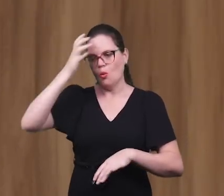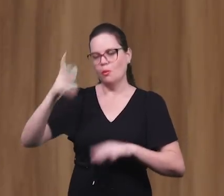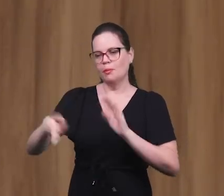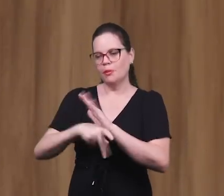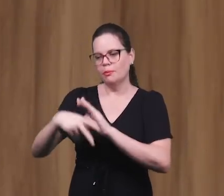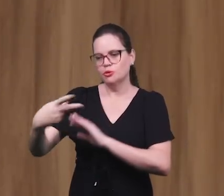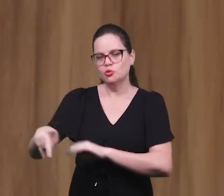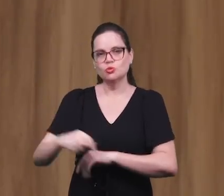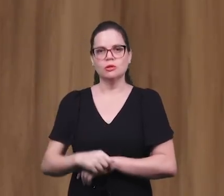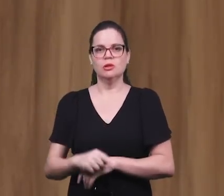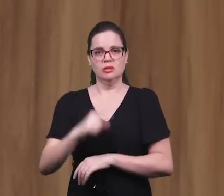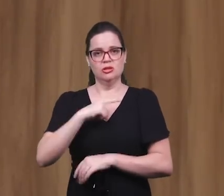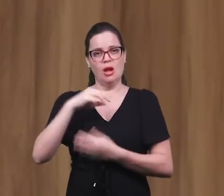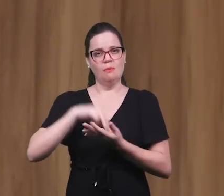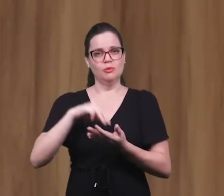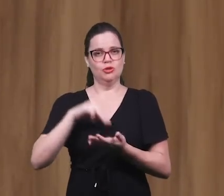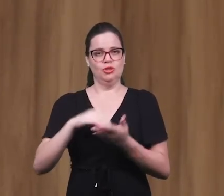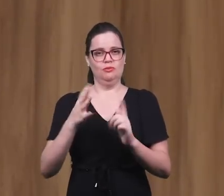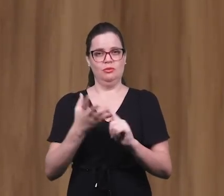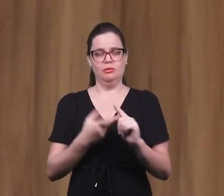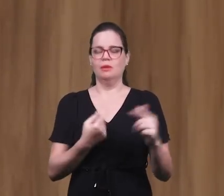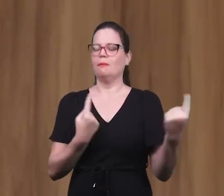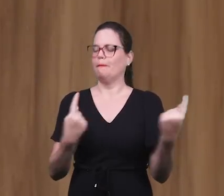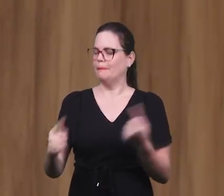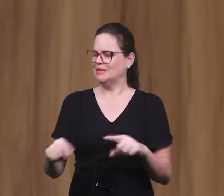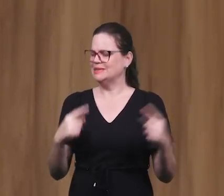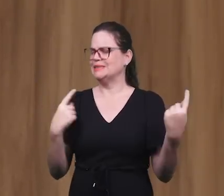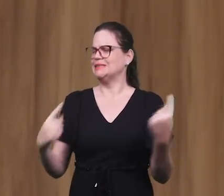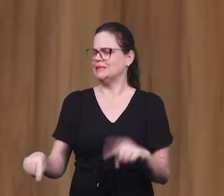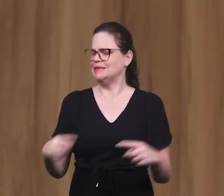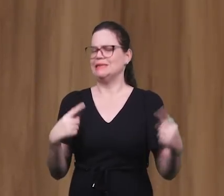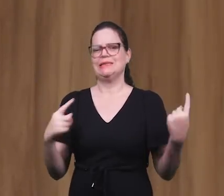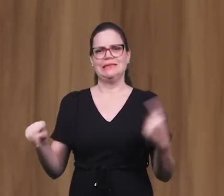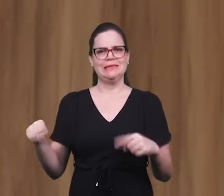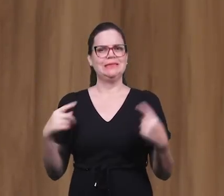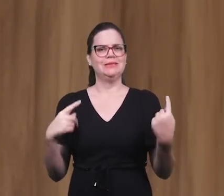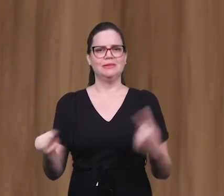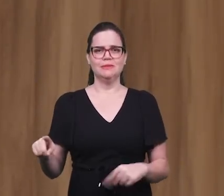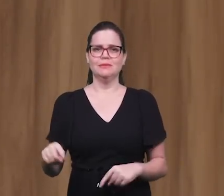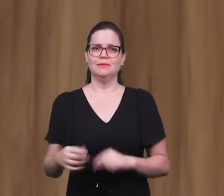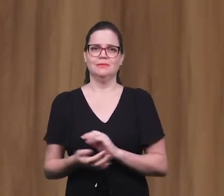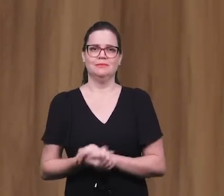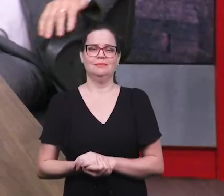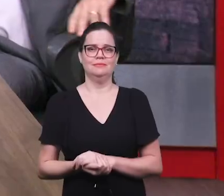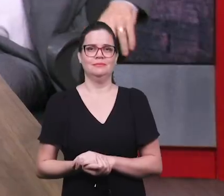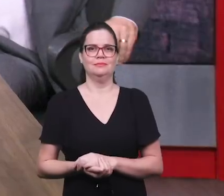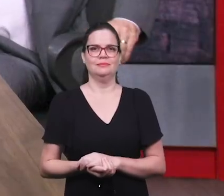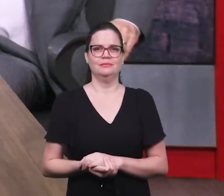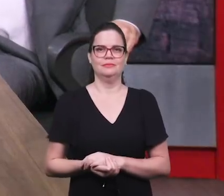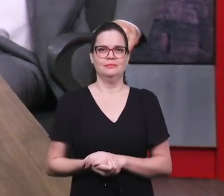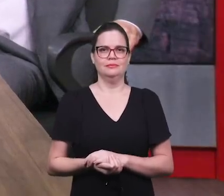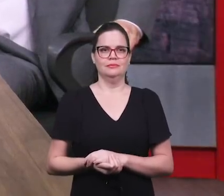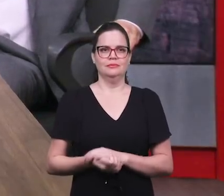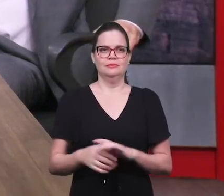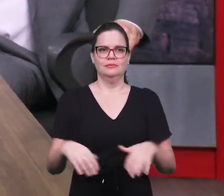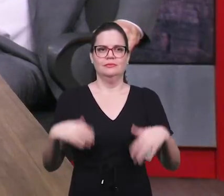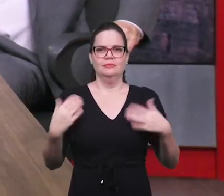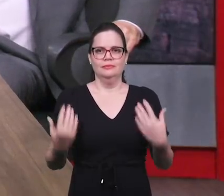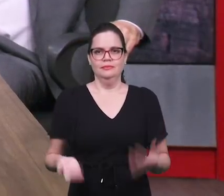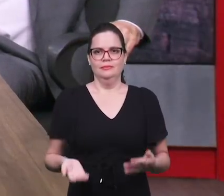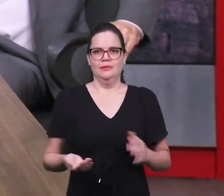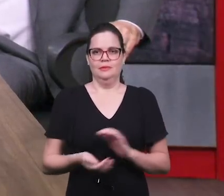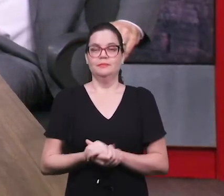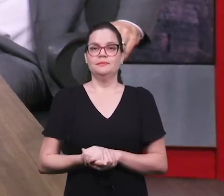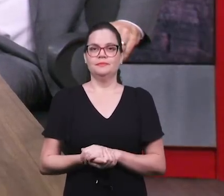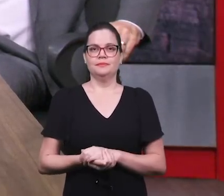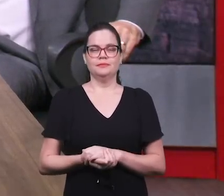qualquer motivo para culpar os cristãos de alguma coisa e perseguir eles de todo jeito. Né? Então, é assim mesmo, né? Bom, meus irmãos,